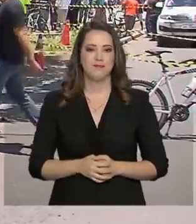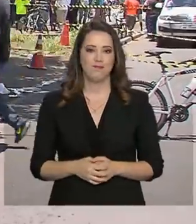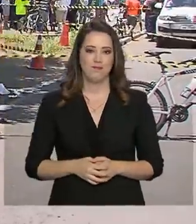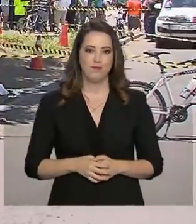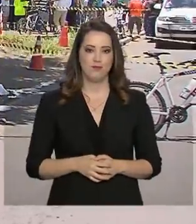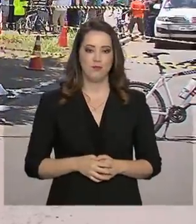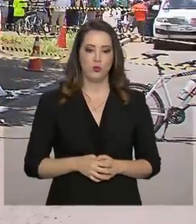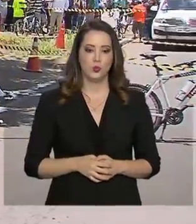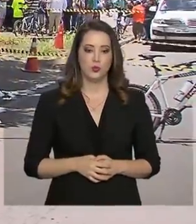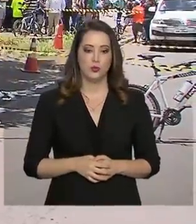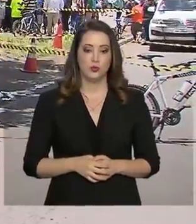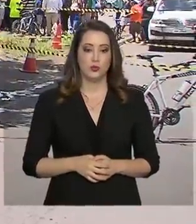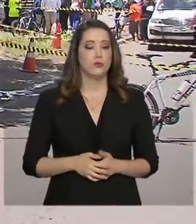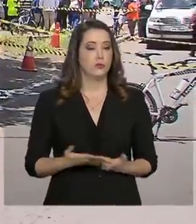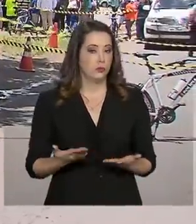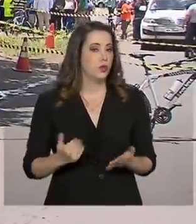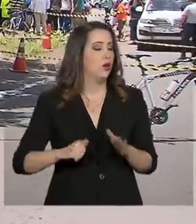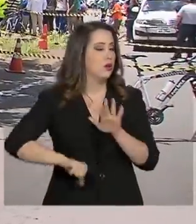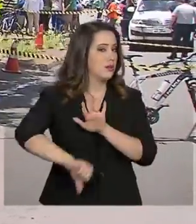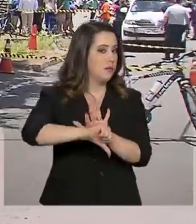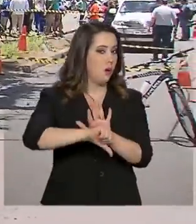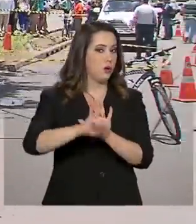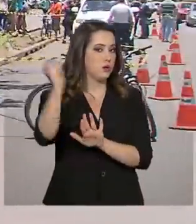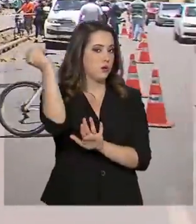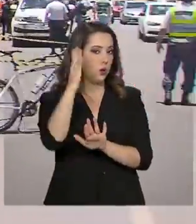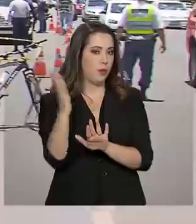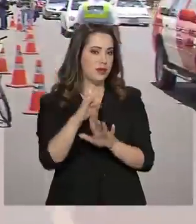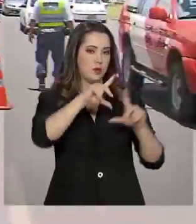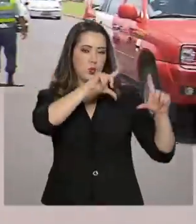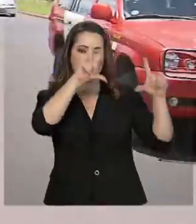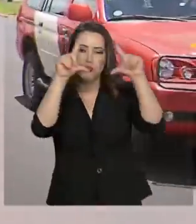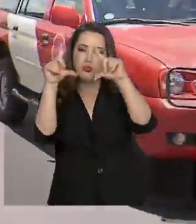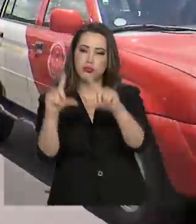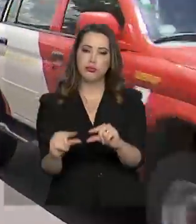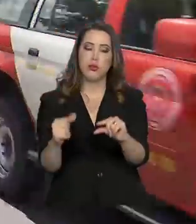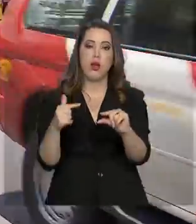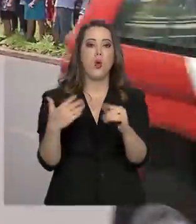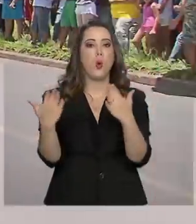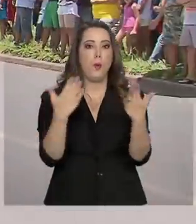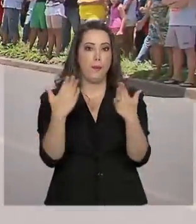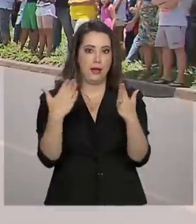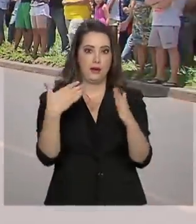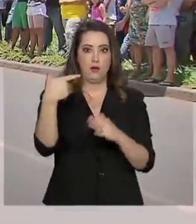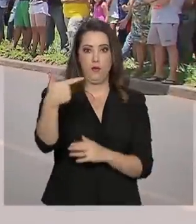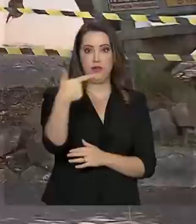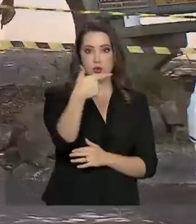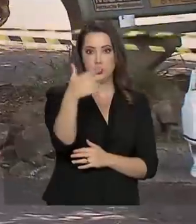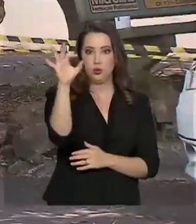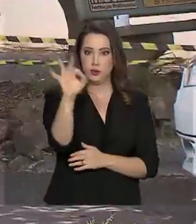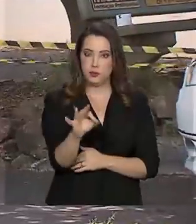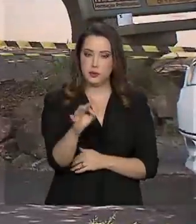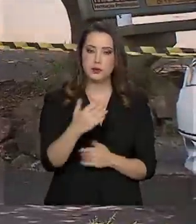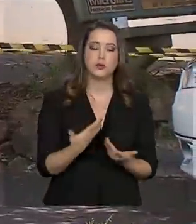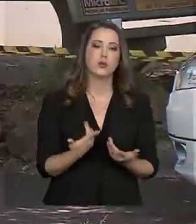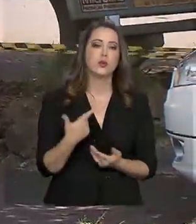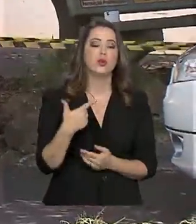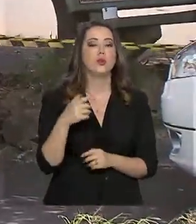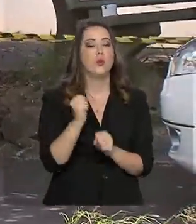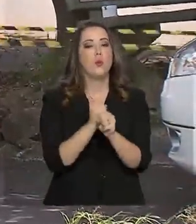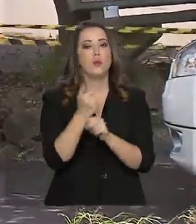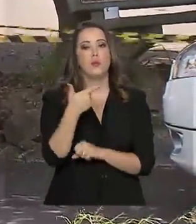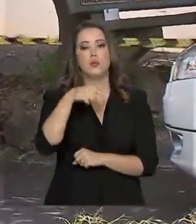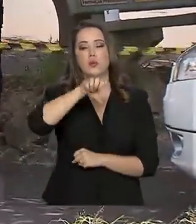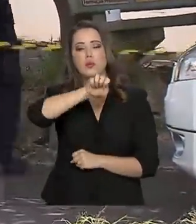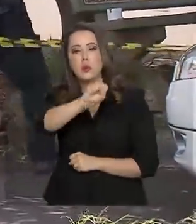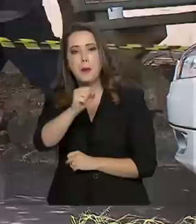a quantidade de homicídios no brasil caiu 22% em relação ao ano passado em 2018 mais